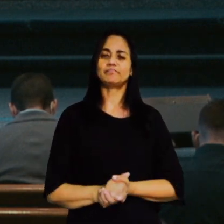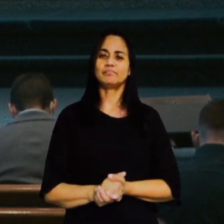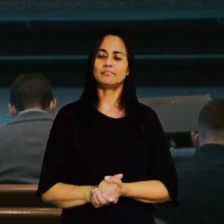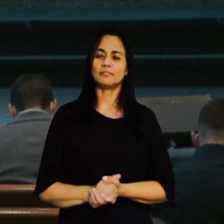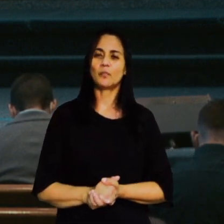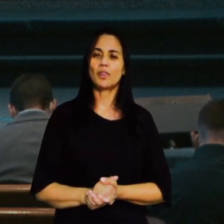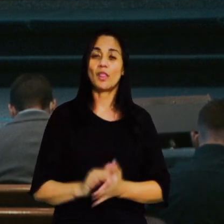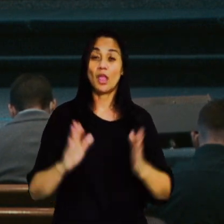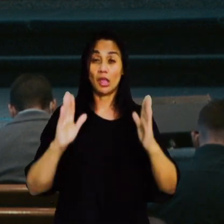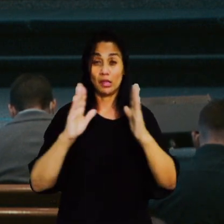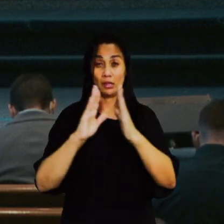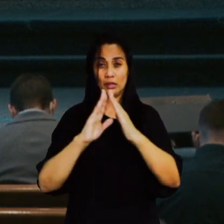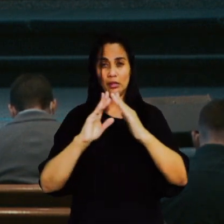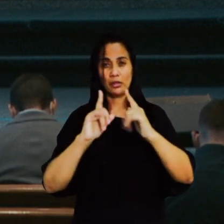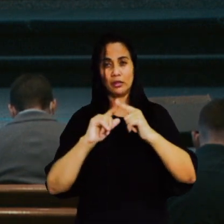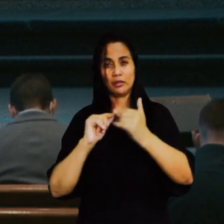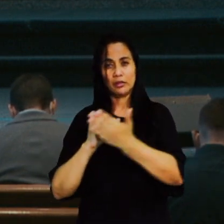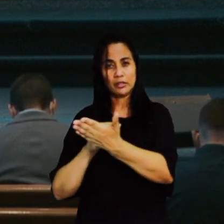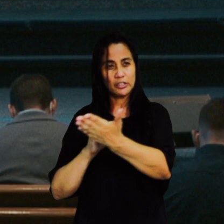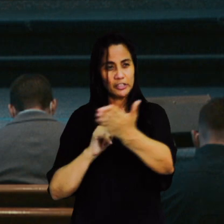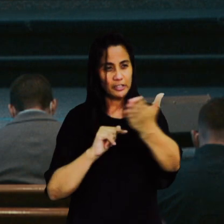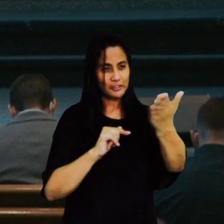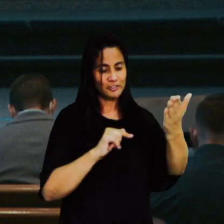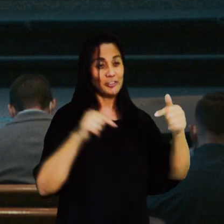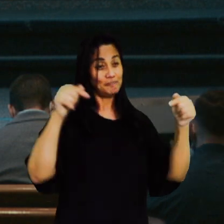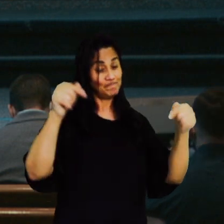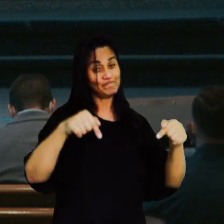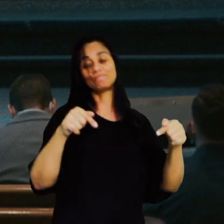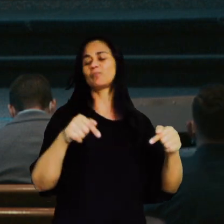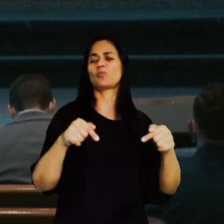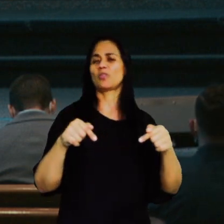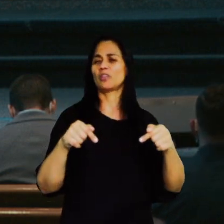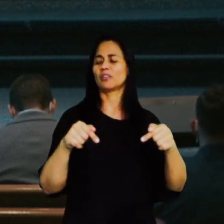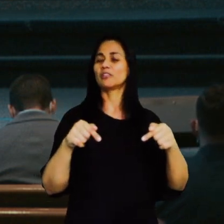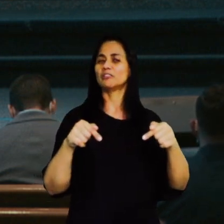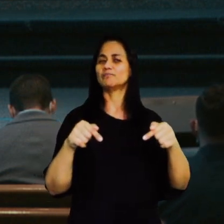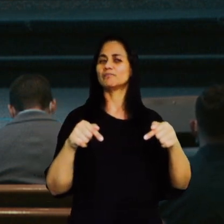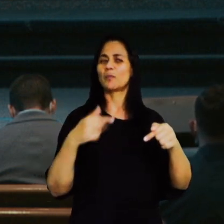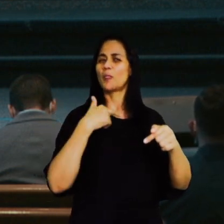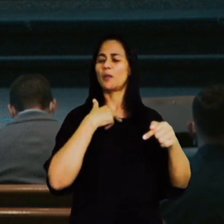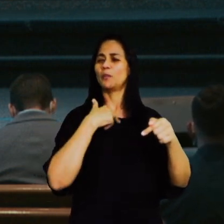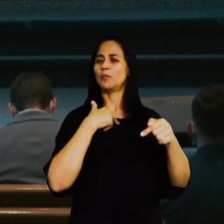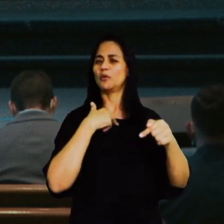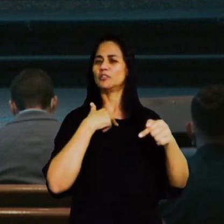Igreja de Raianes, não recua.